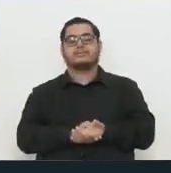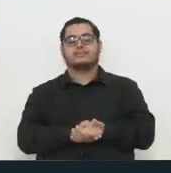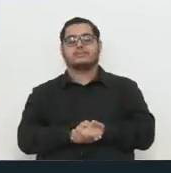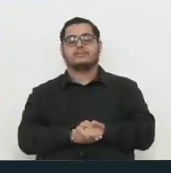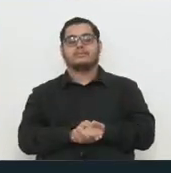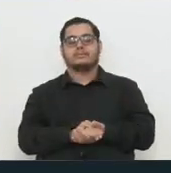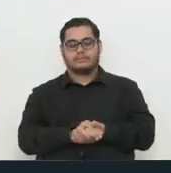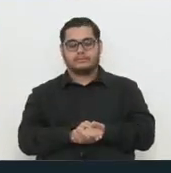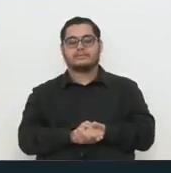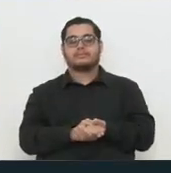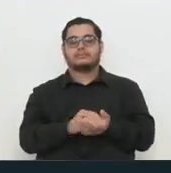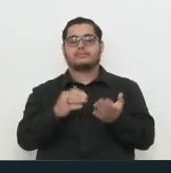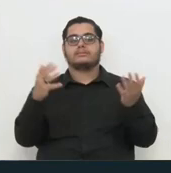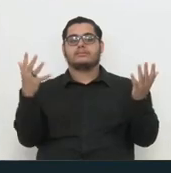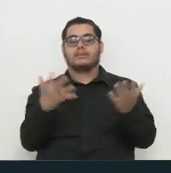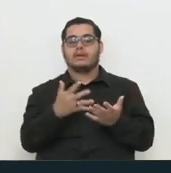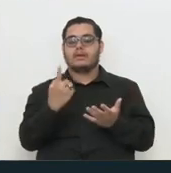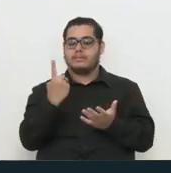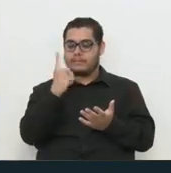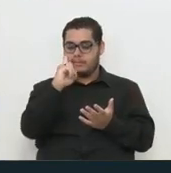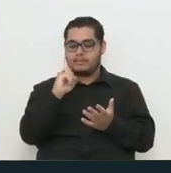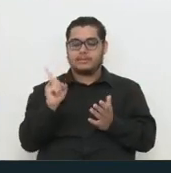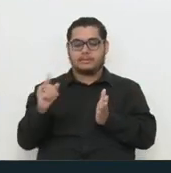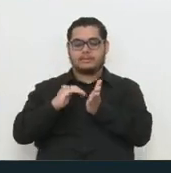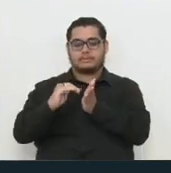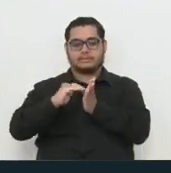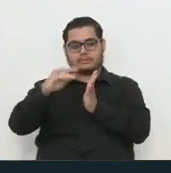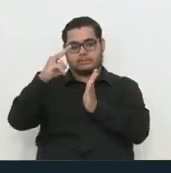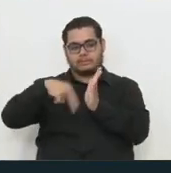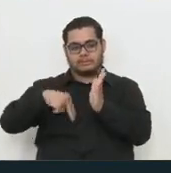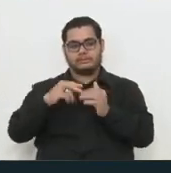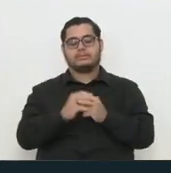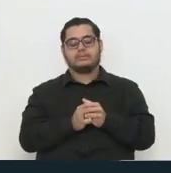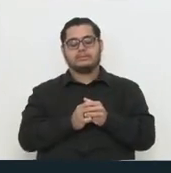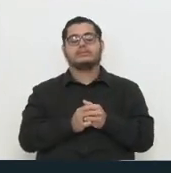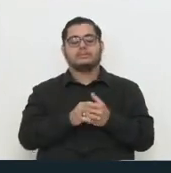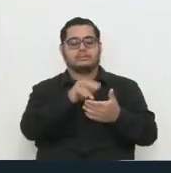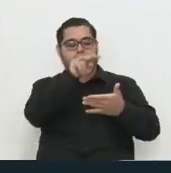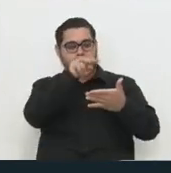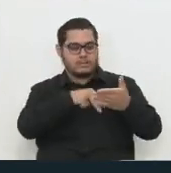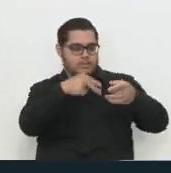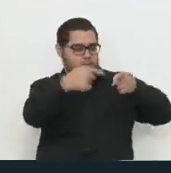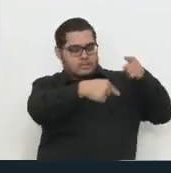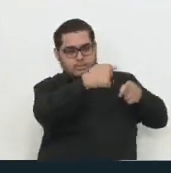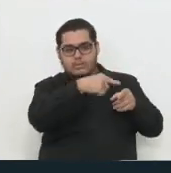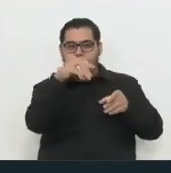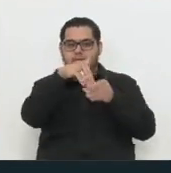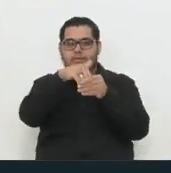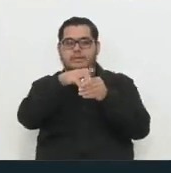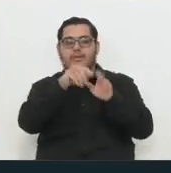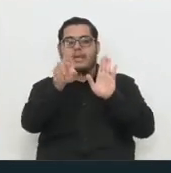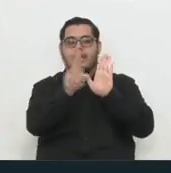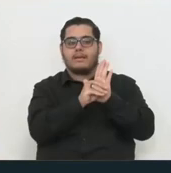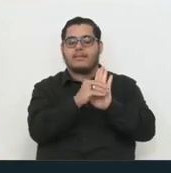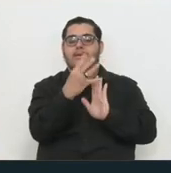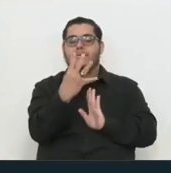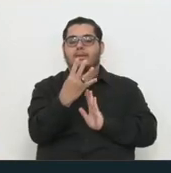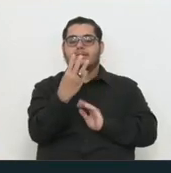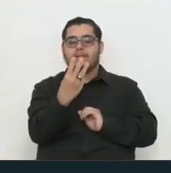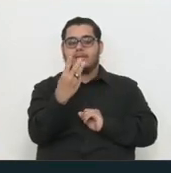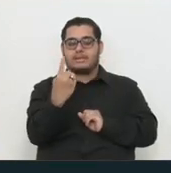e tem primeiro ao Senhor secretário para leitura e tem primeiro leitura discussão e votação do requerimento 431/2023